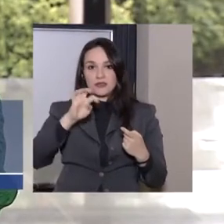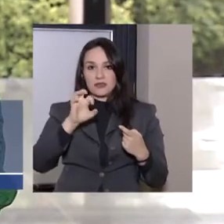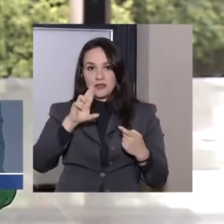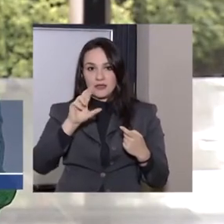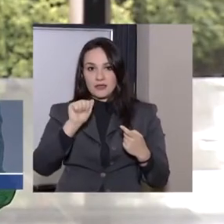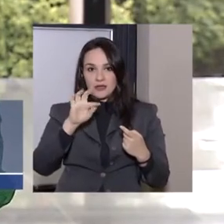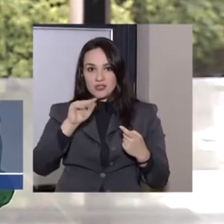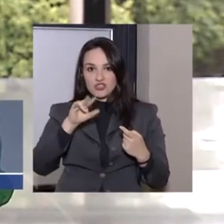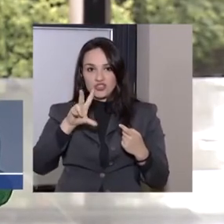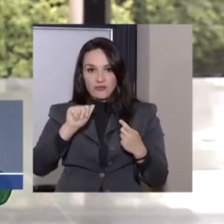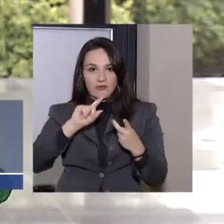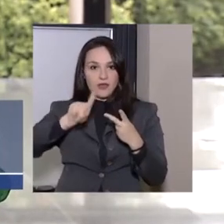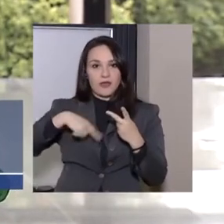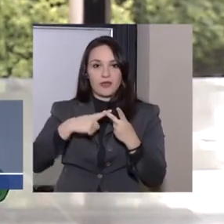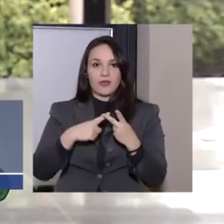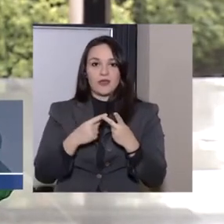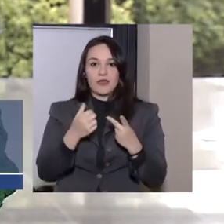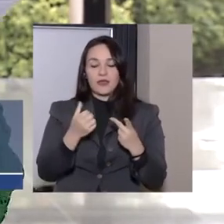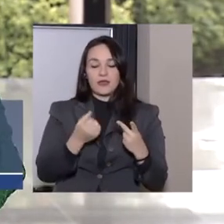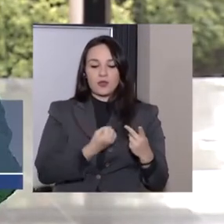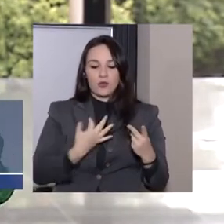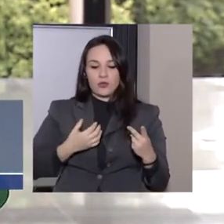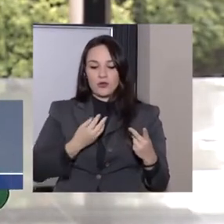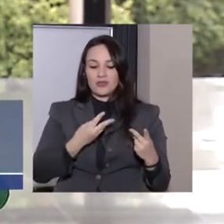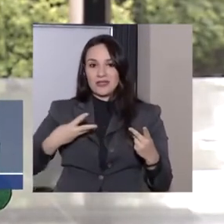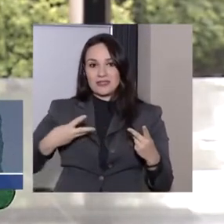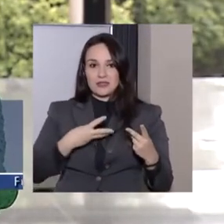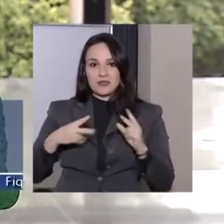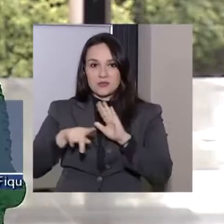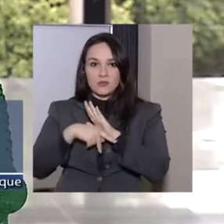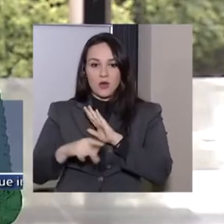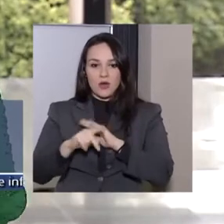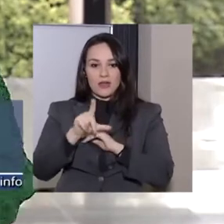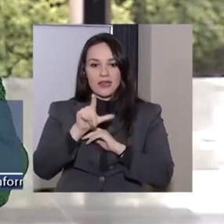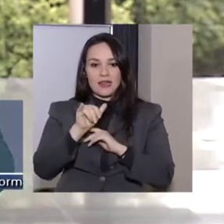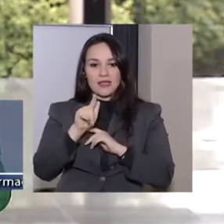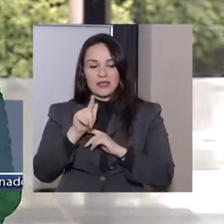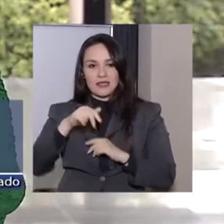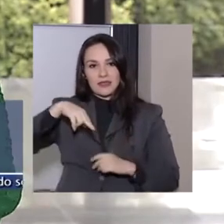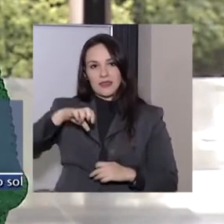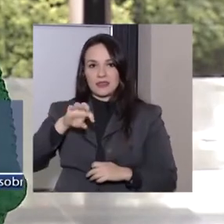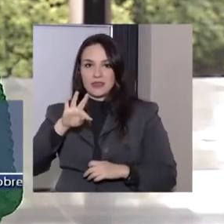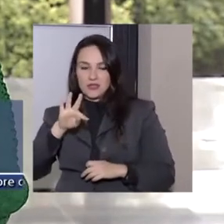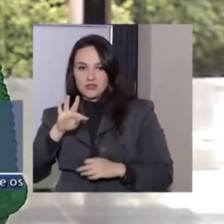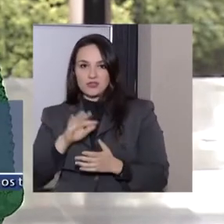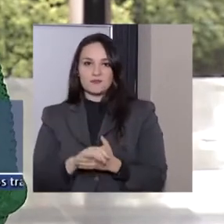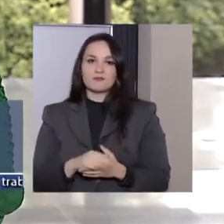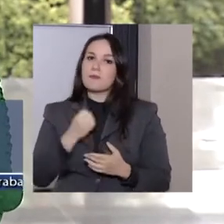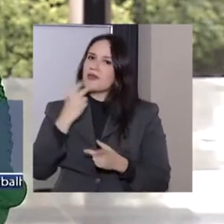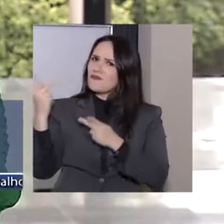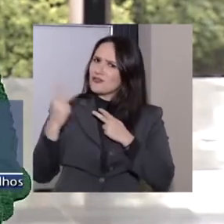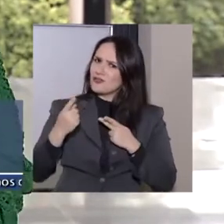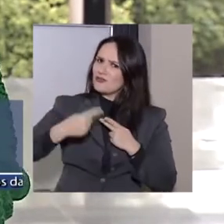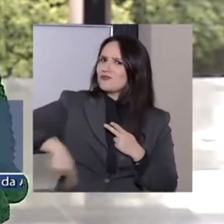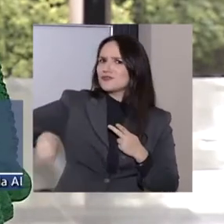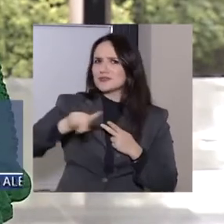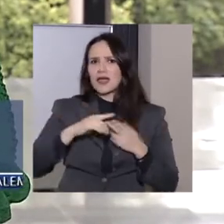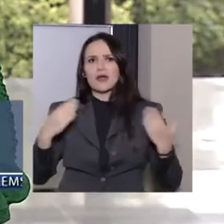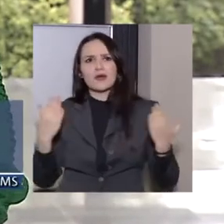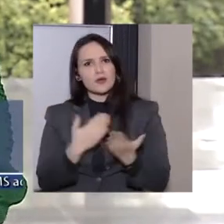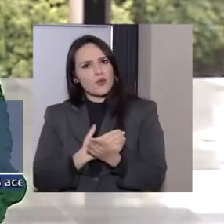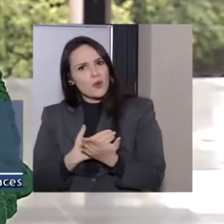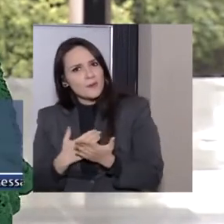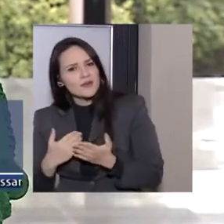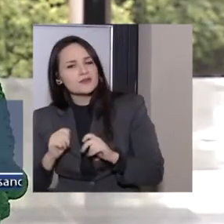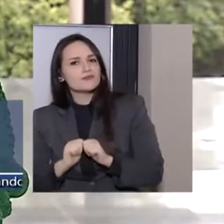canal 33 da Lignet. Então, seja muito bem-vindo aí para você que acabou de